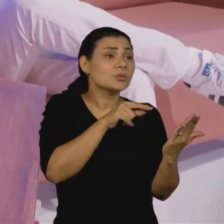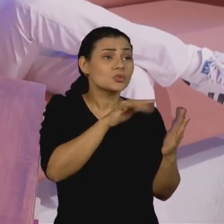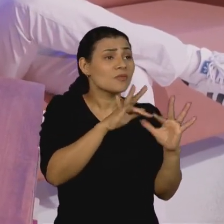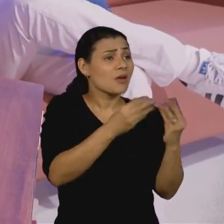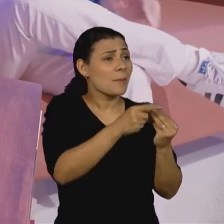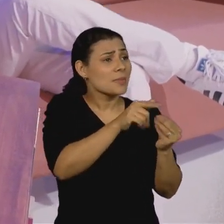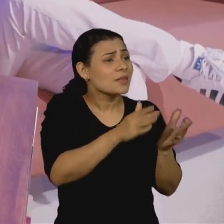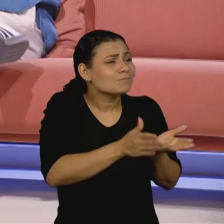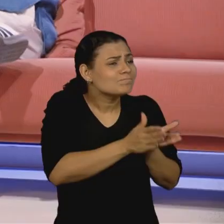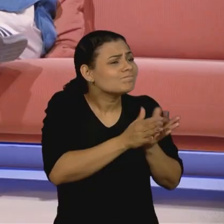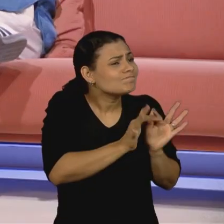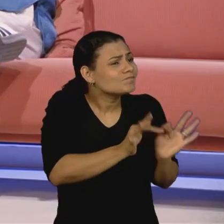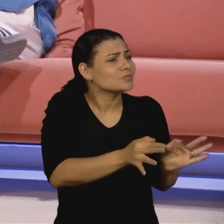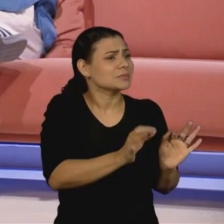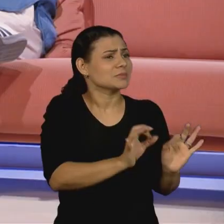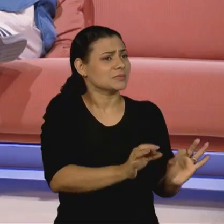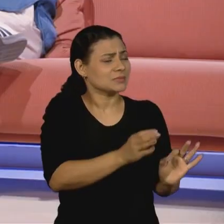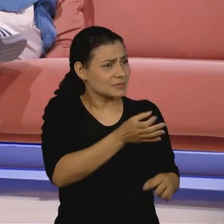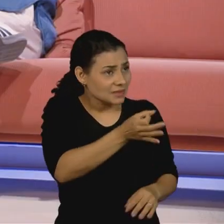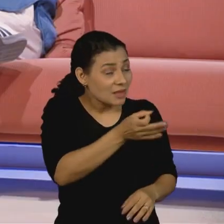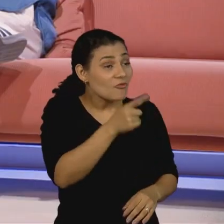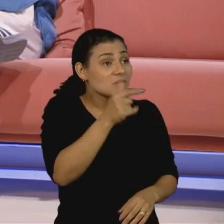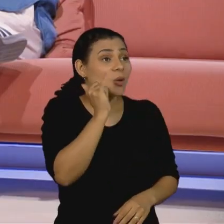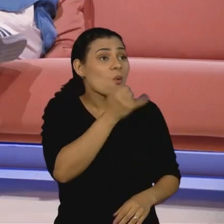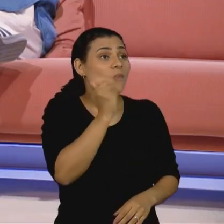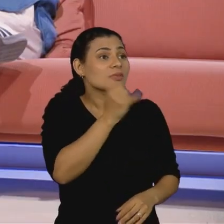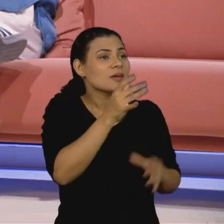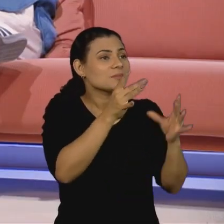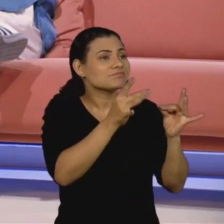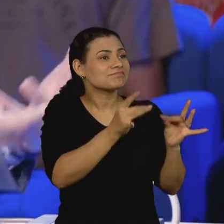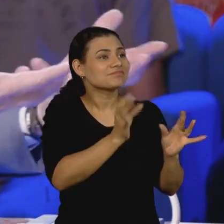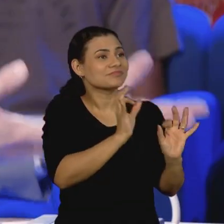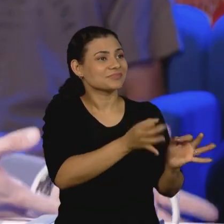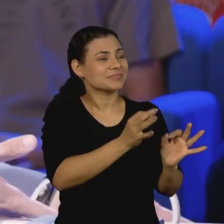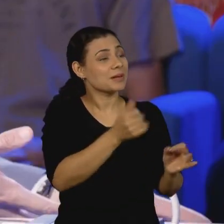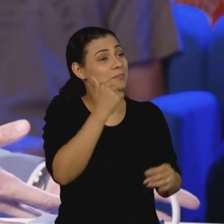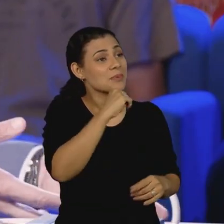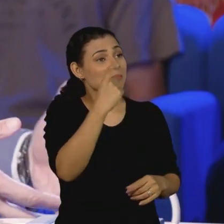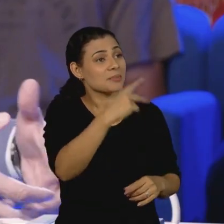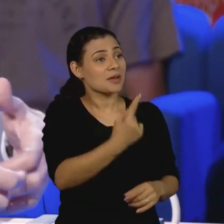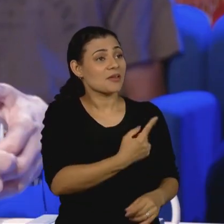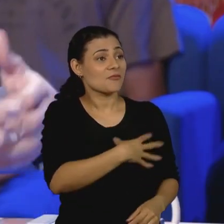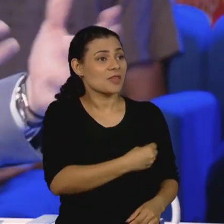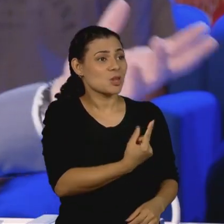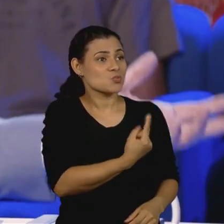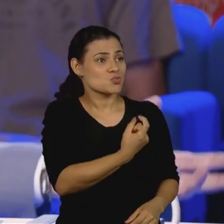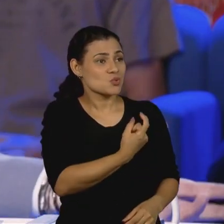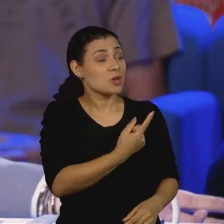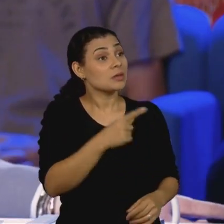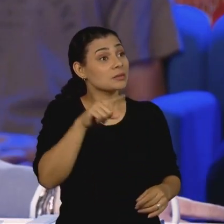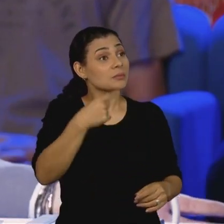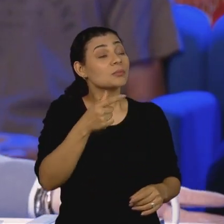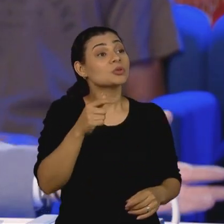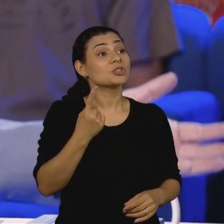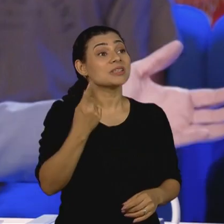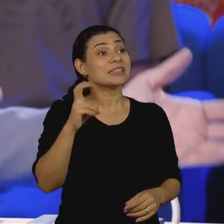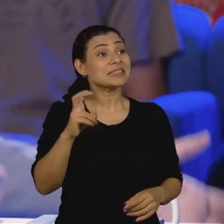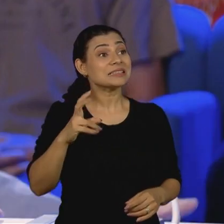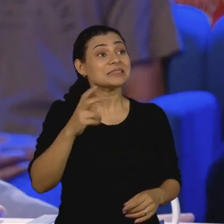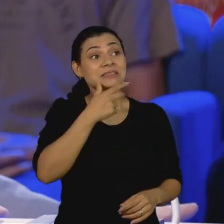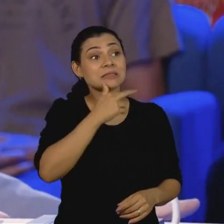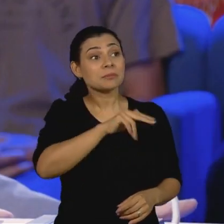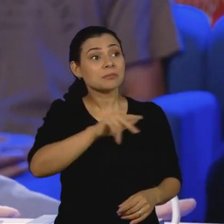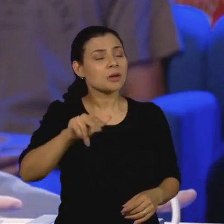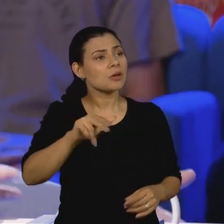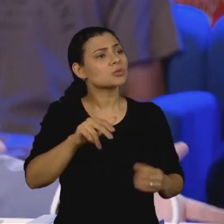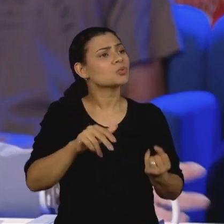muito humilde e você vai narrando um pouco isso, né? Sua mãe, filha única, vocês 15 irmãos, os irmãos que ela